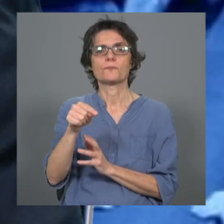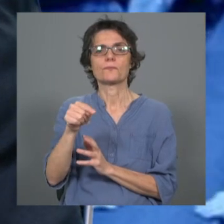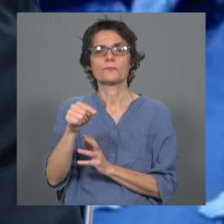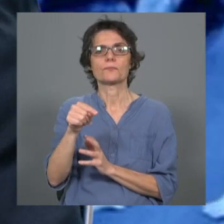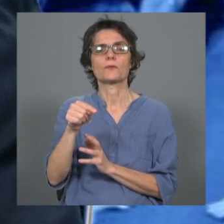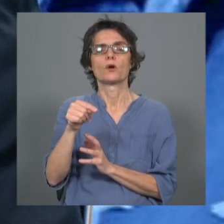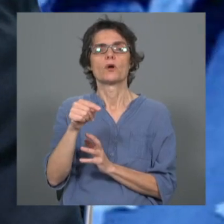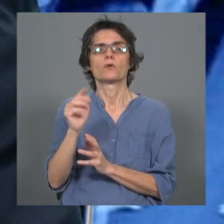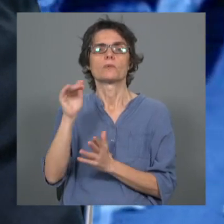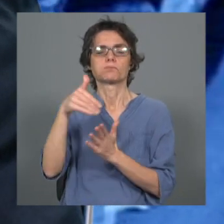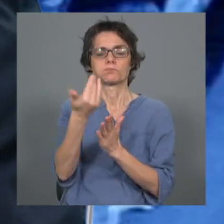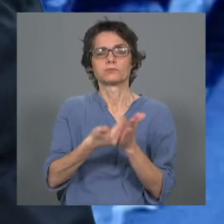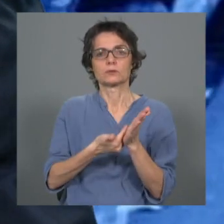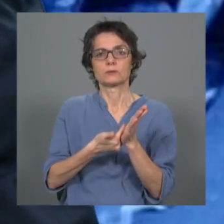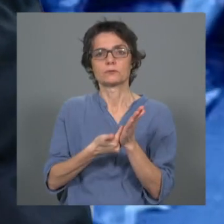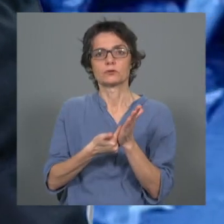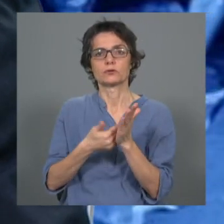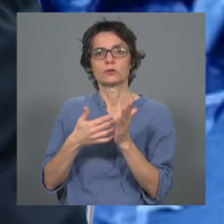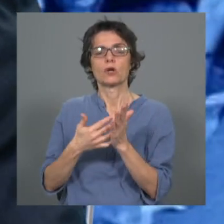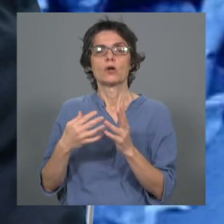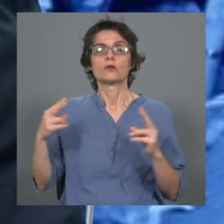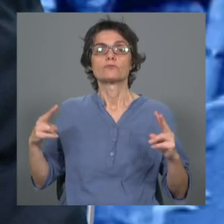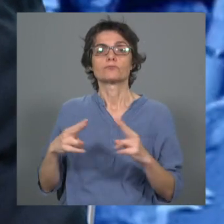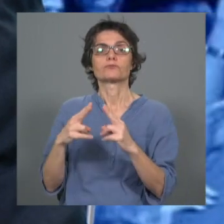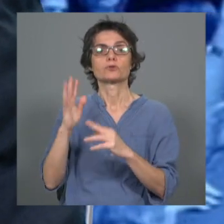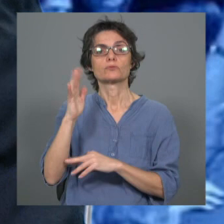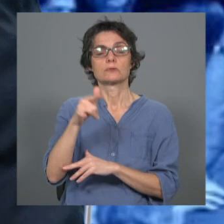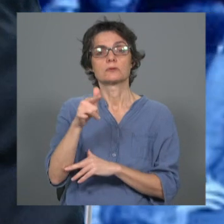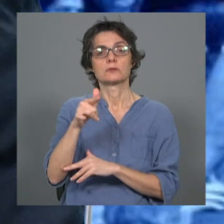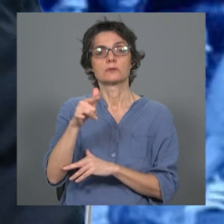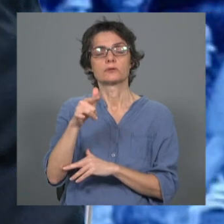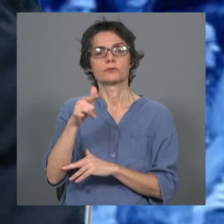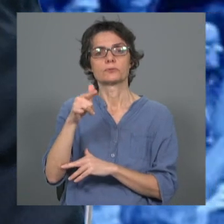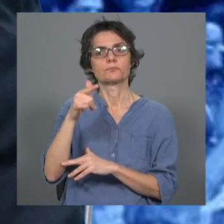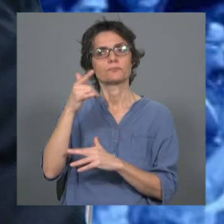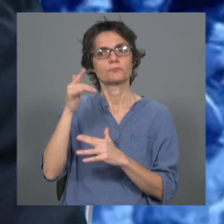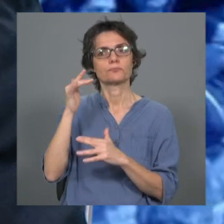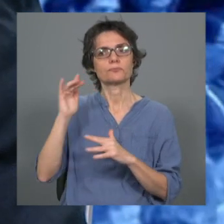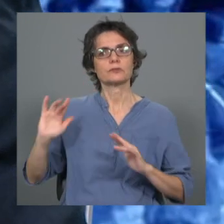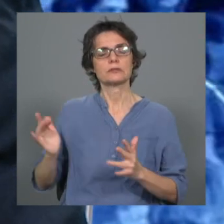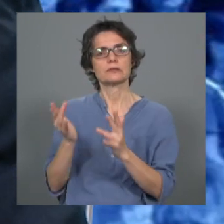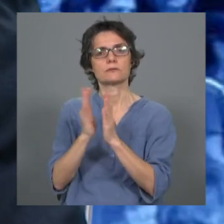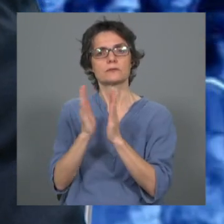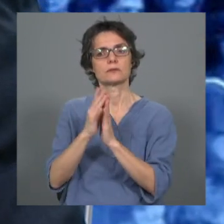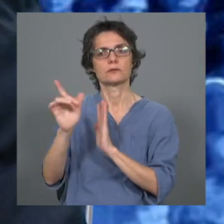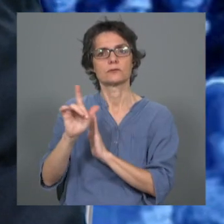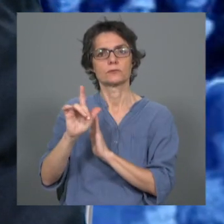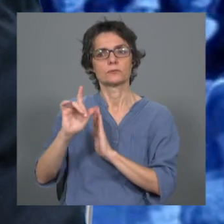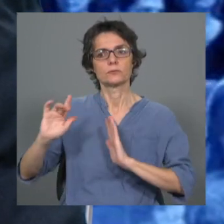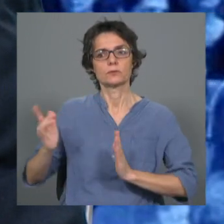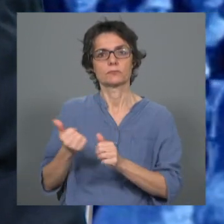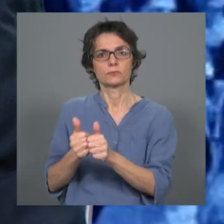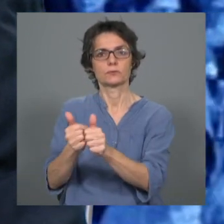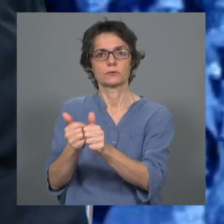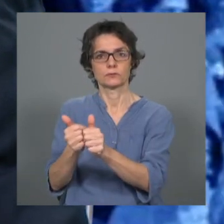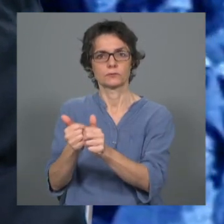do Sínodo, este documento, no fundo, que inspirava também a Igreja de Lisboa a caminhar nos próximos tempos, surgiu logo a ideia de